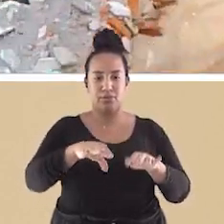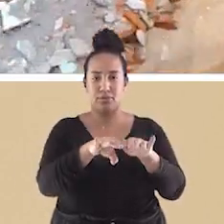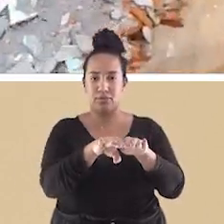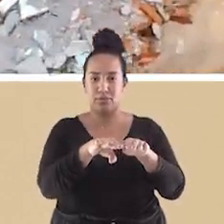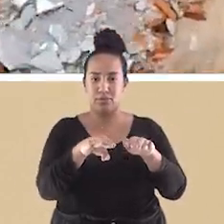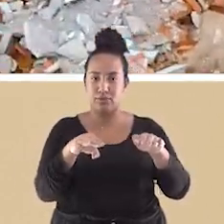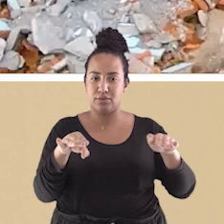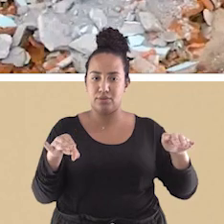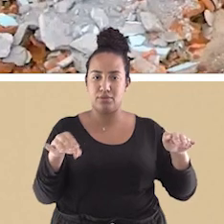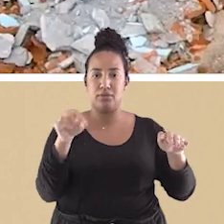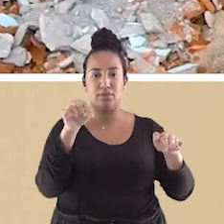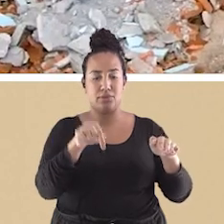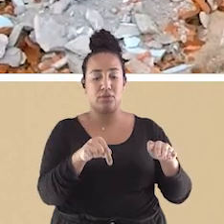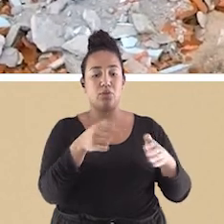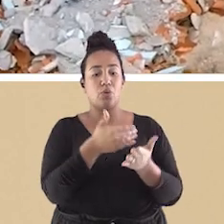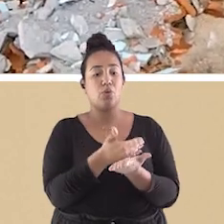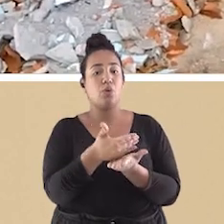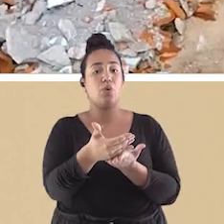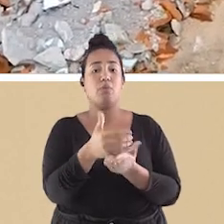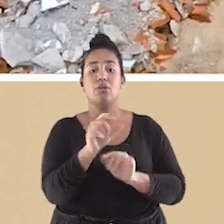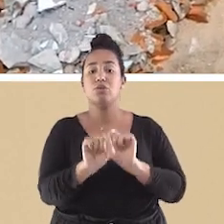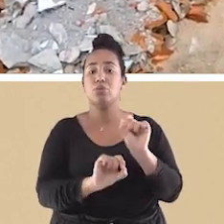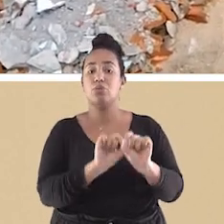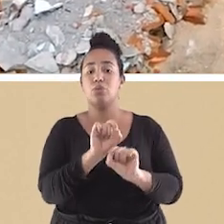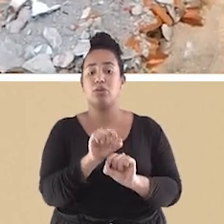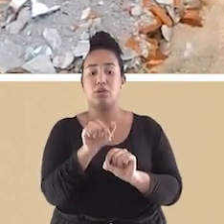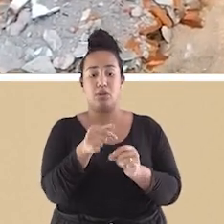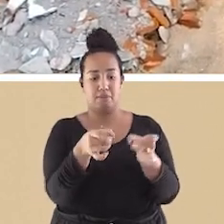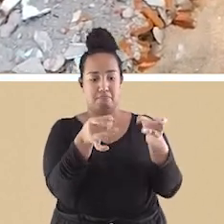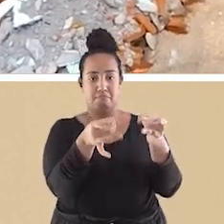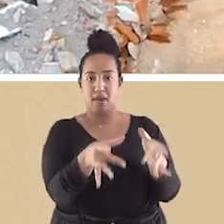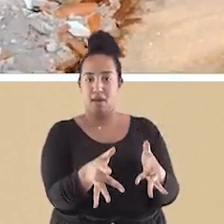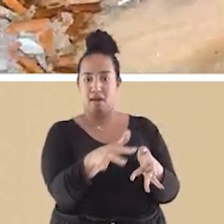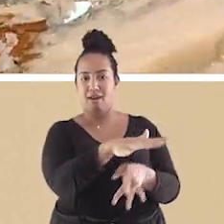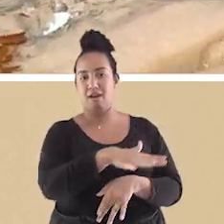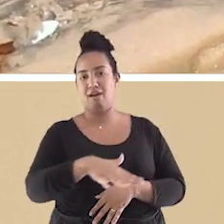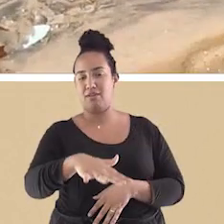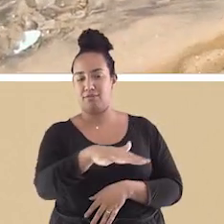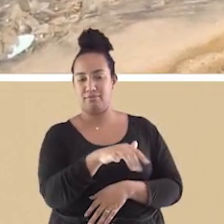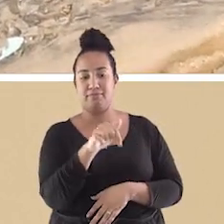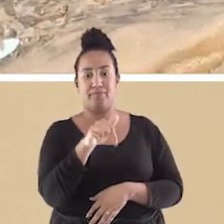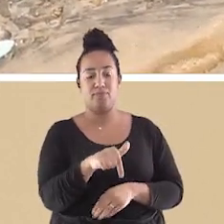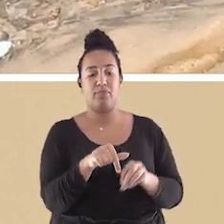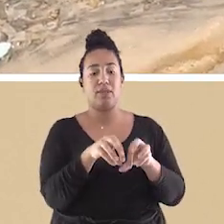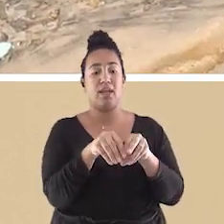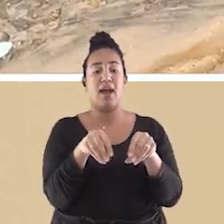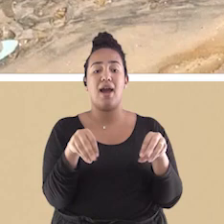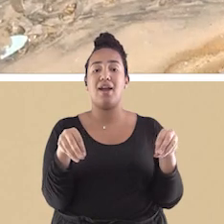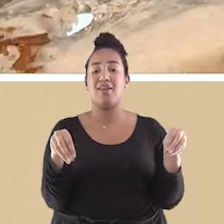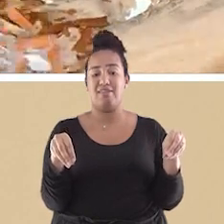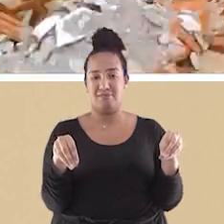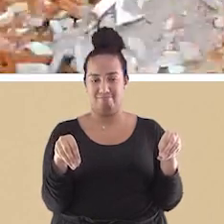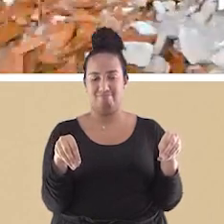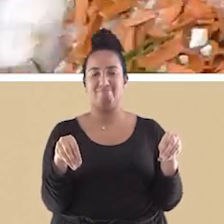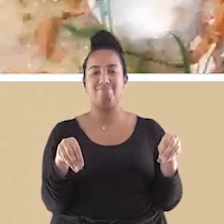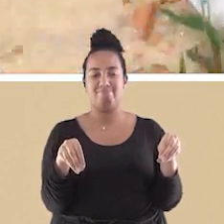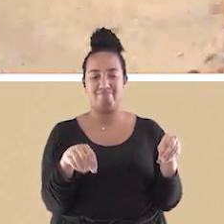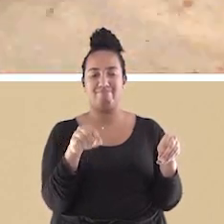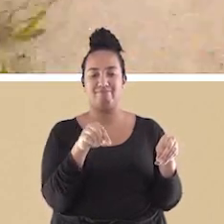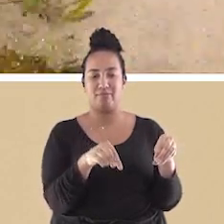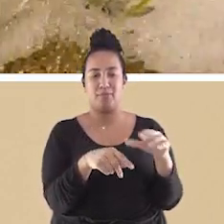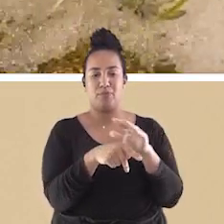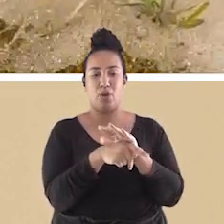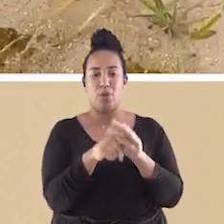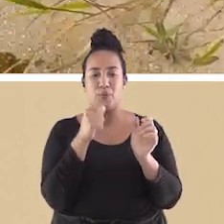plana, ele começa a se depositar. Isso daqui é areia no fundo do vale de